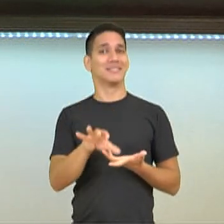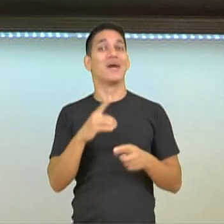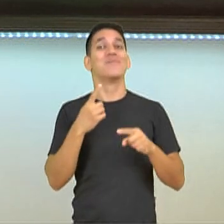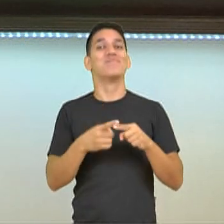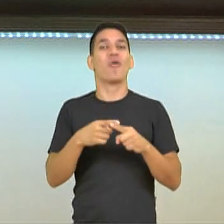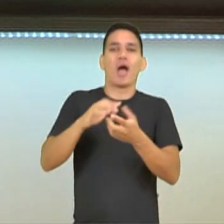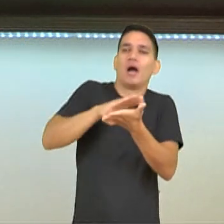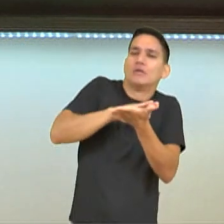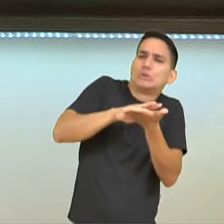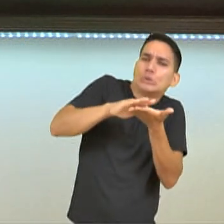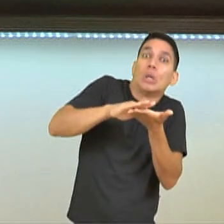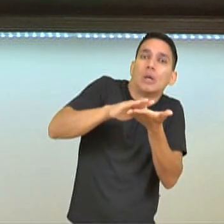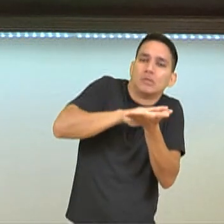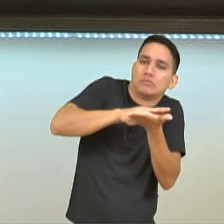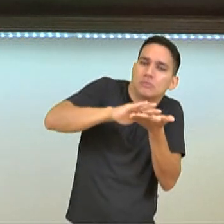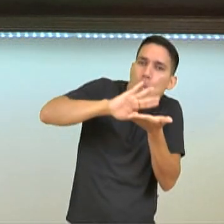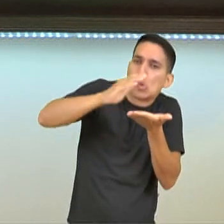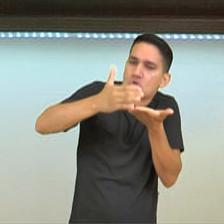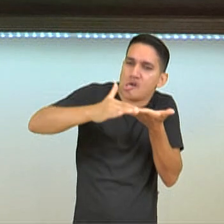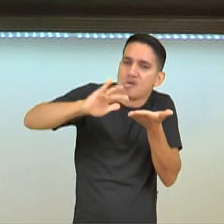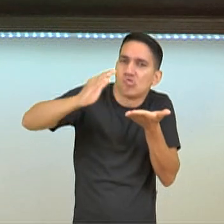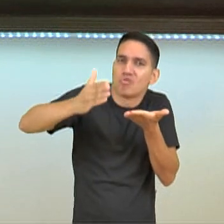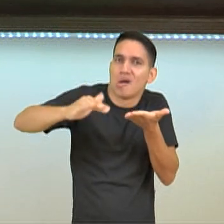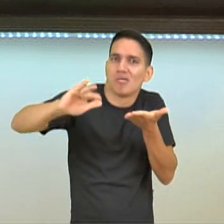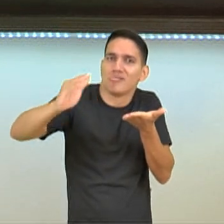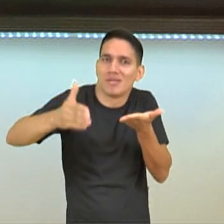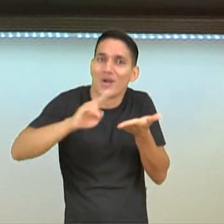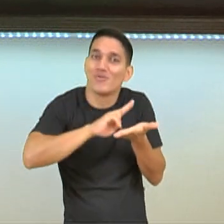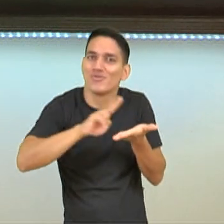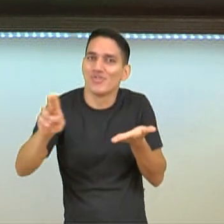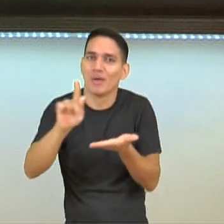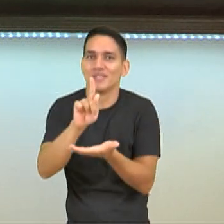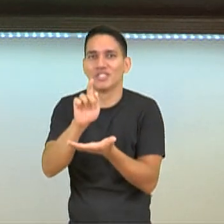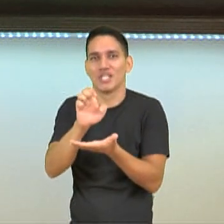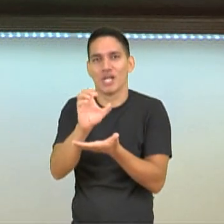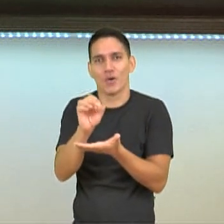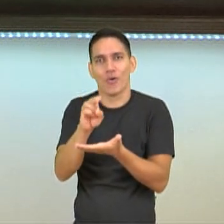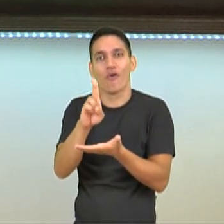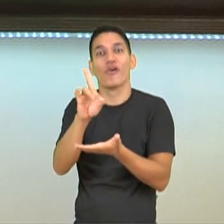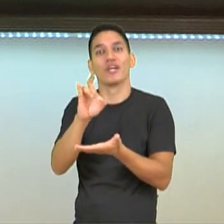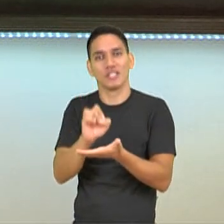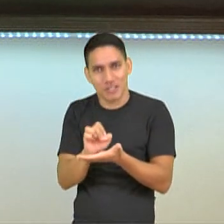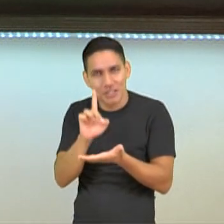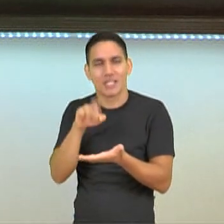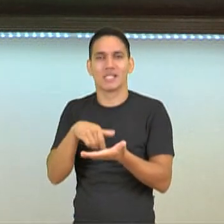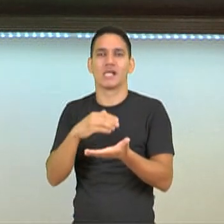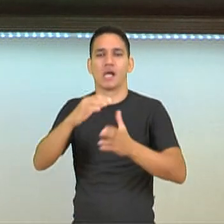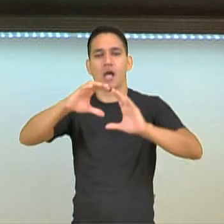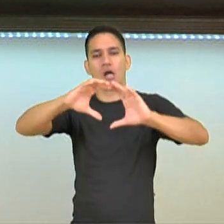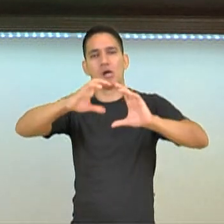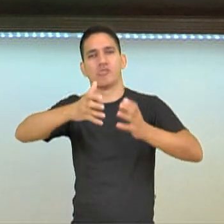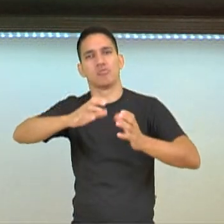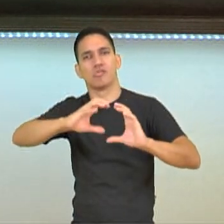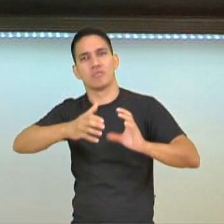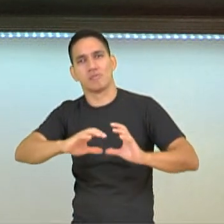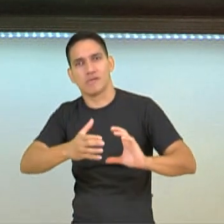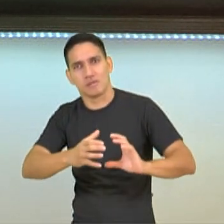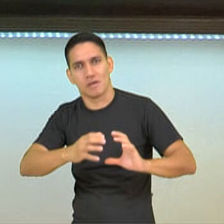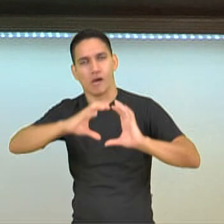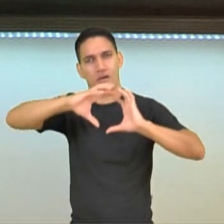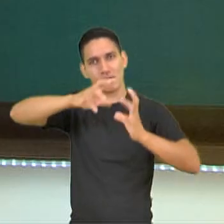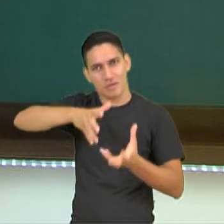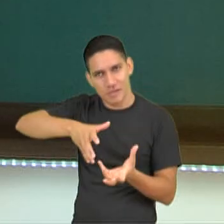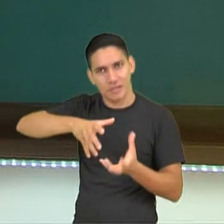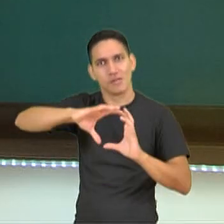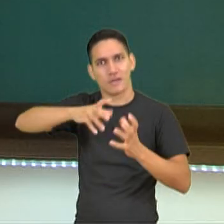superfície irregular. E aí a gente chama de geóide, né? É o nome dado para essa superfície do nosso planeta.